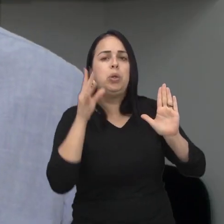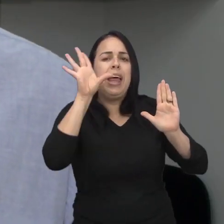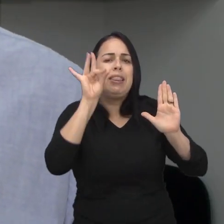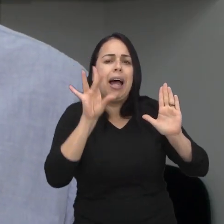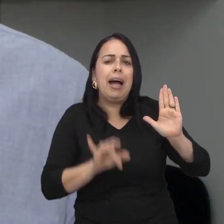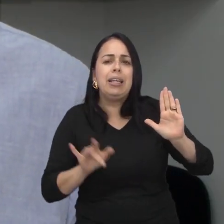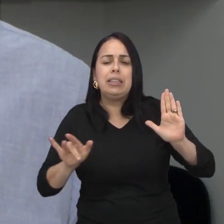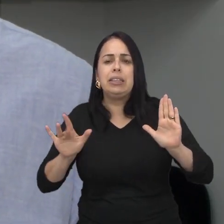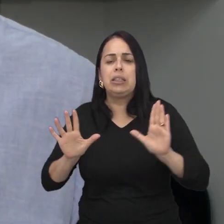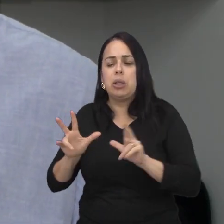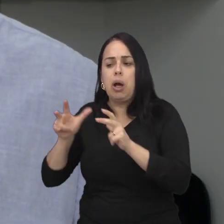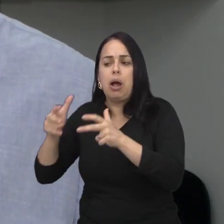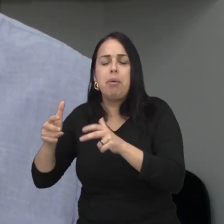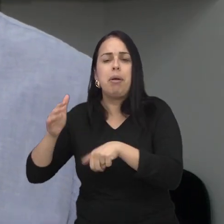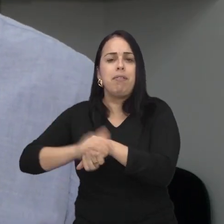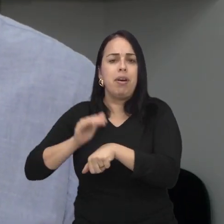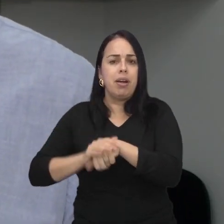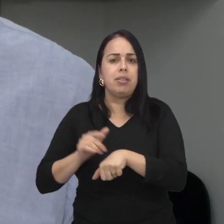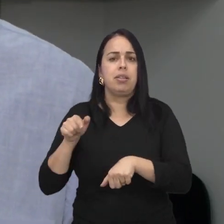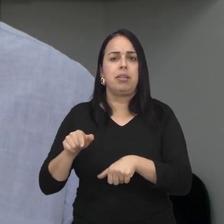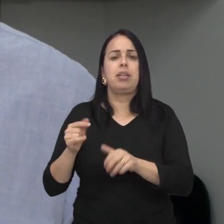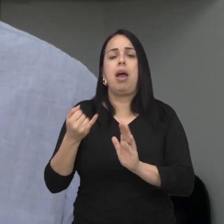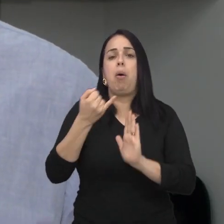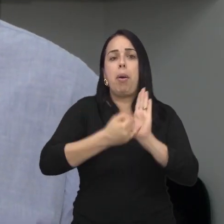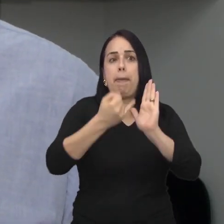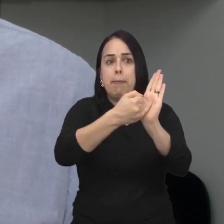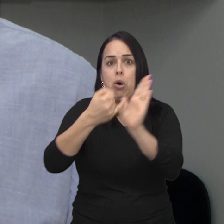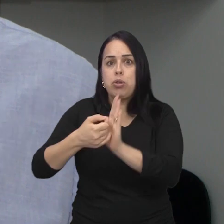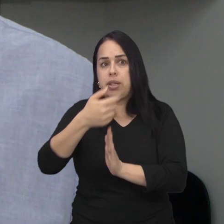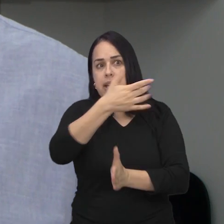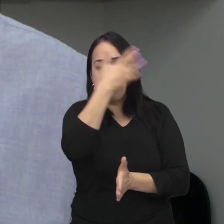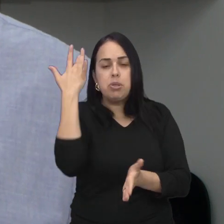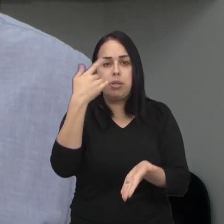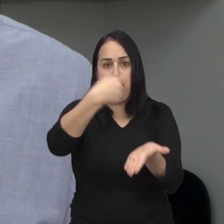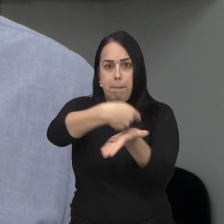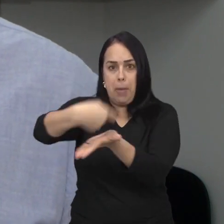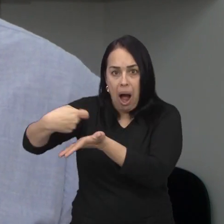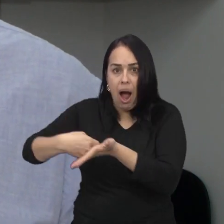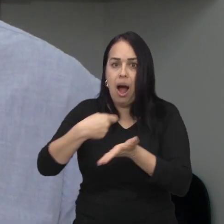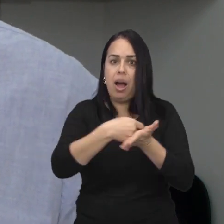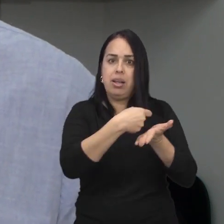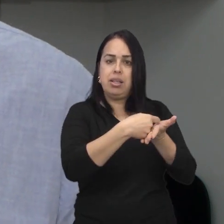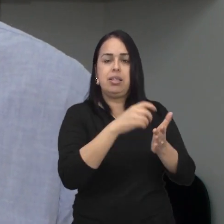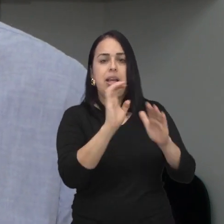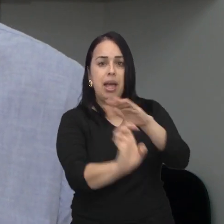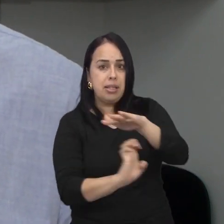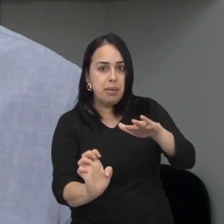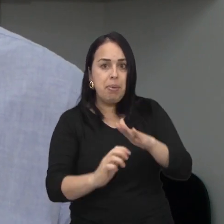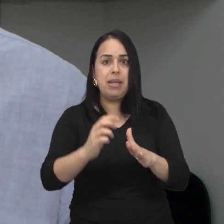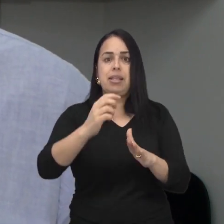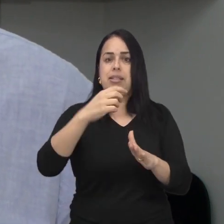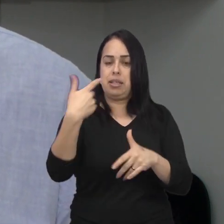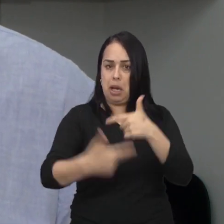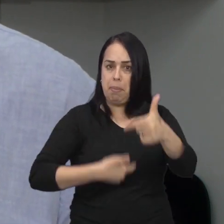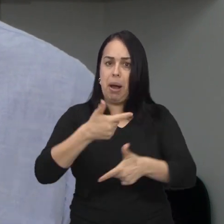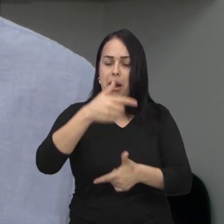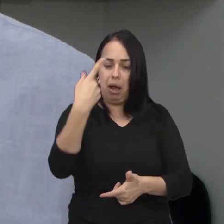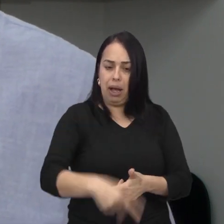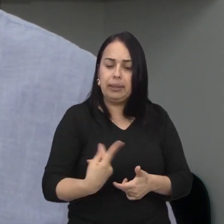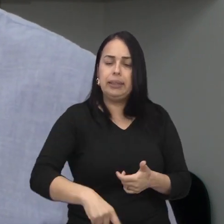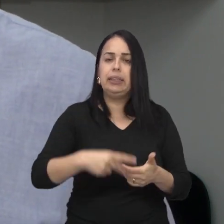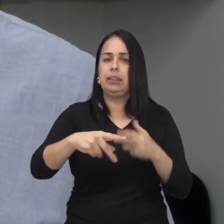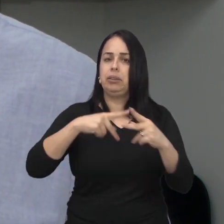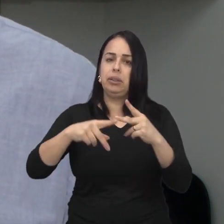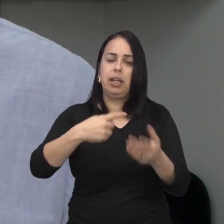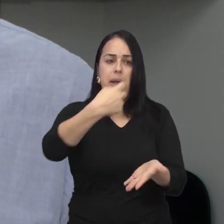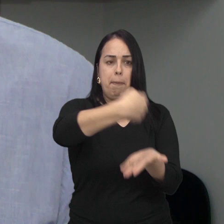Câmara faz. Como a Câmara é sustentada pelo imposto pago pelos cidadãos de São José dos Campos e pelas empresas que aqui